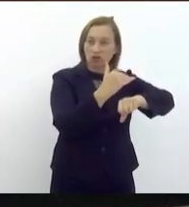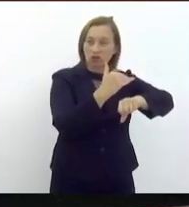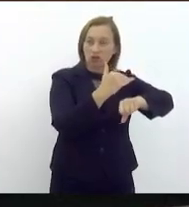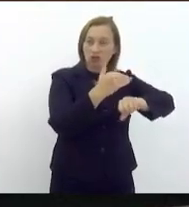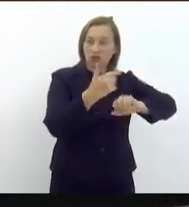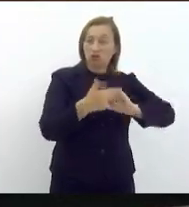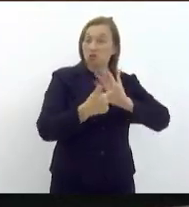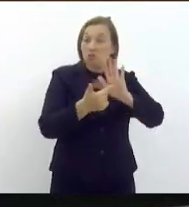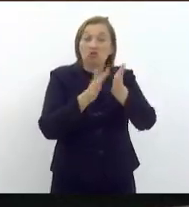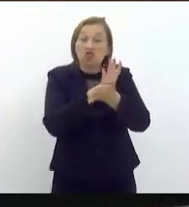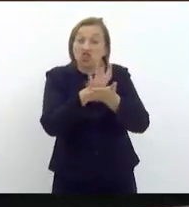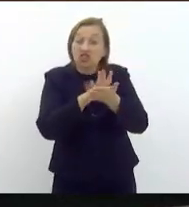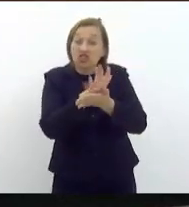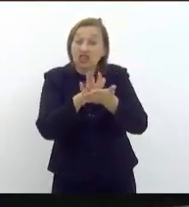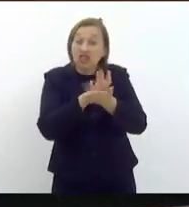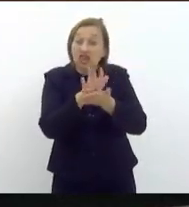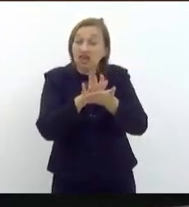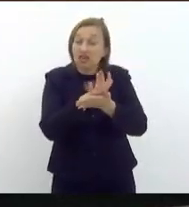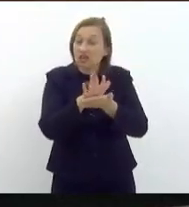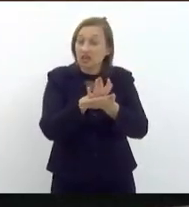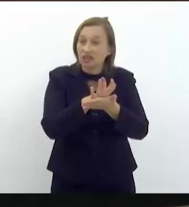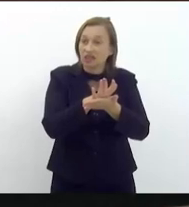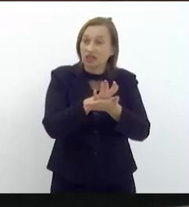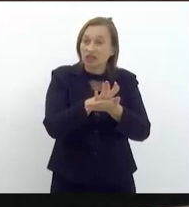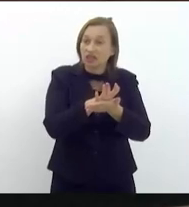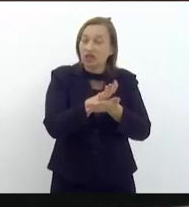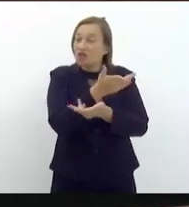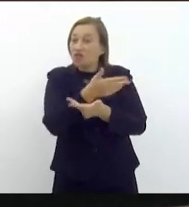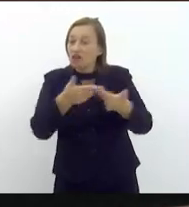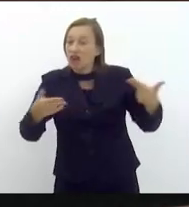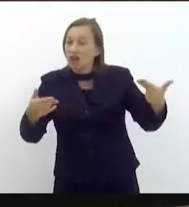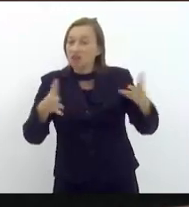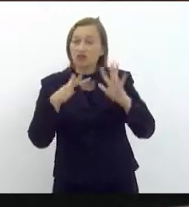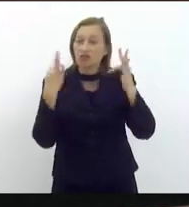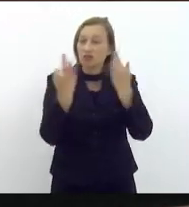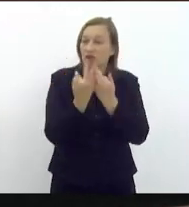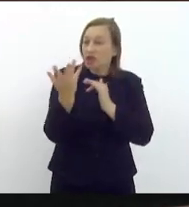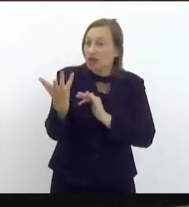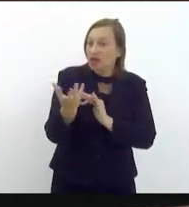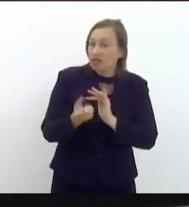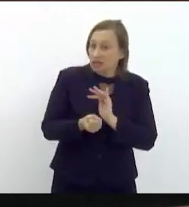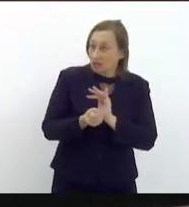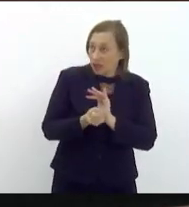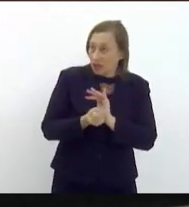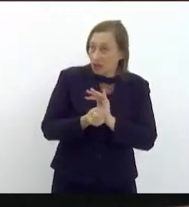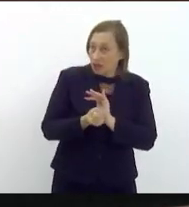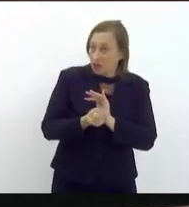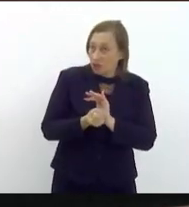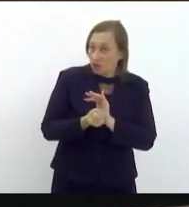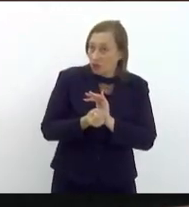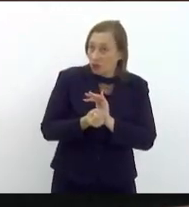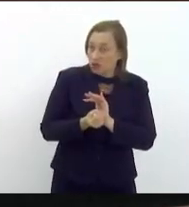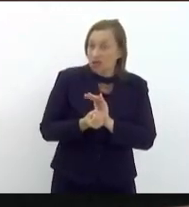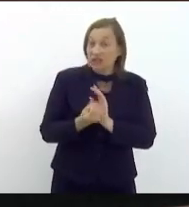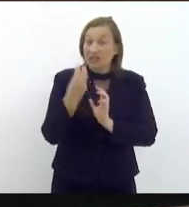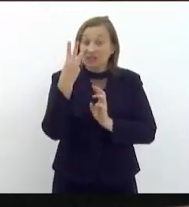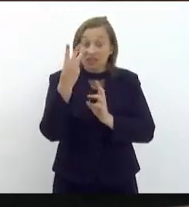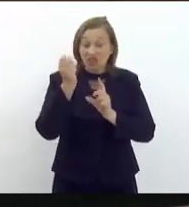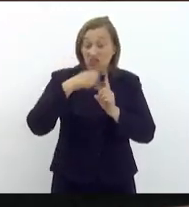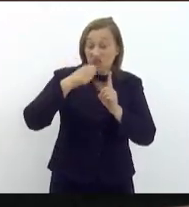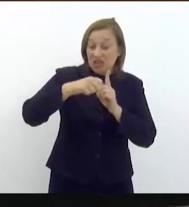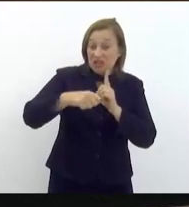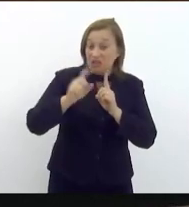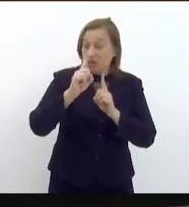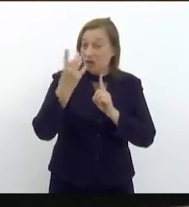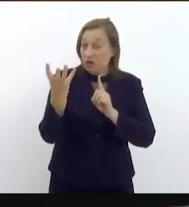caiu atrasado na conta de dezenas de milhares de família famílias inclusive que ficaram três meses sem receber